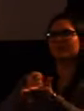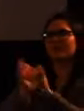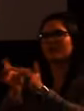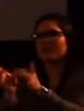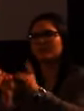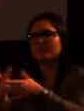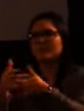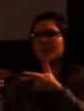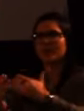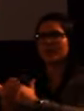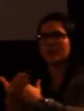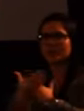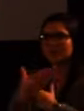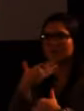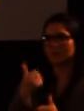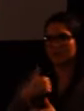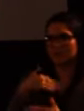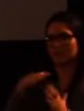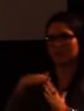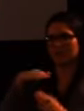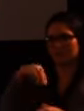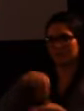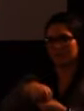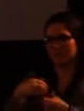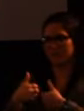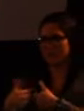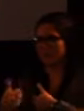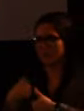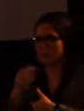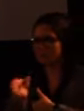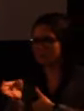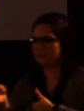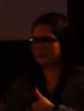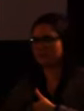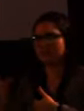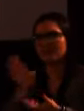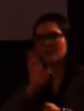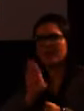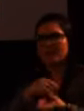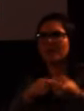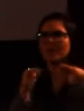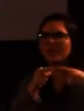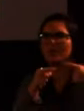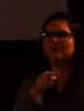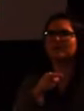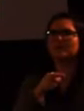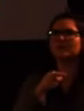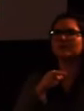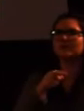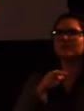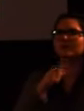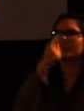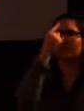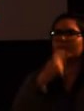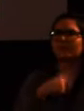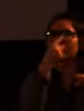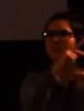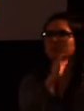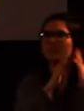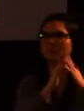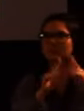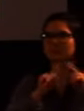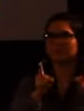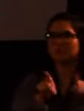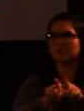de suporte ao uso da moradia, claro que usos compatíveis com o uso da moradia, tá certo? E que também, de uma certa forma,